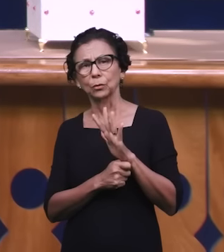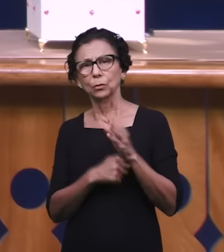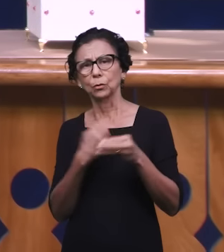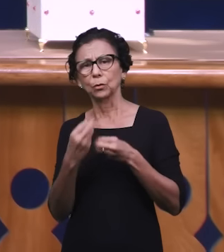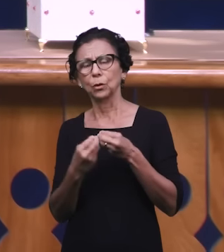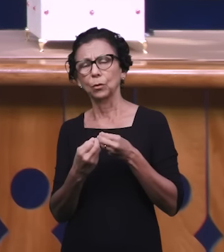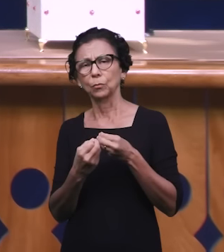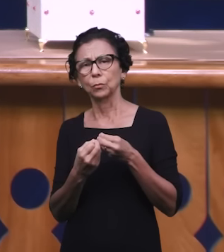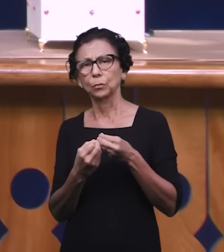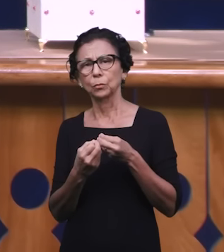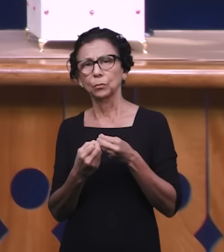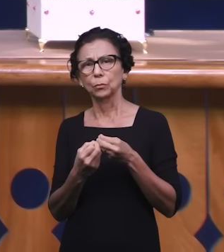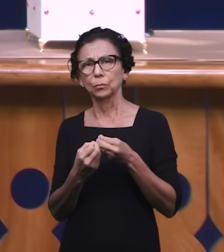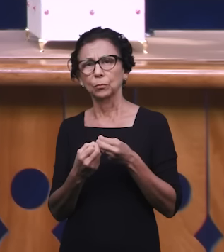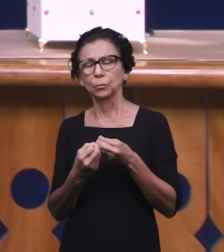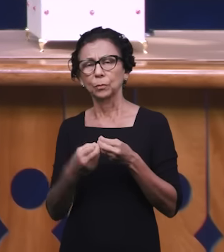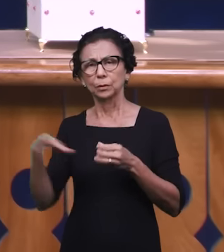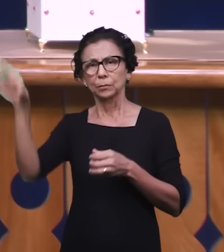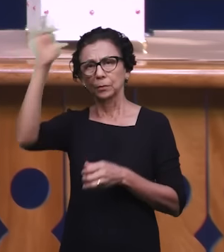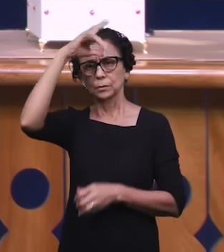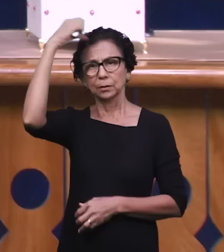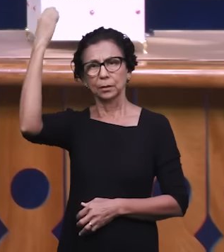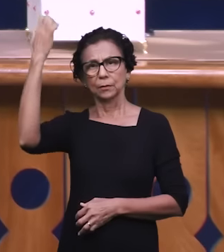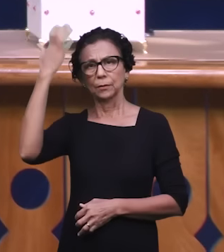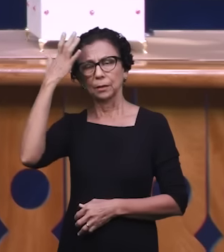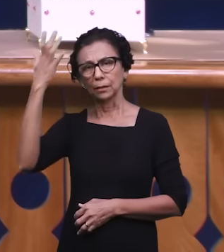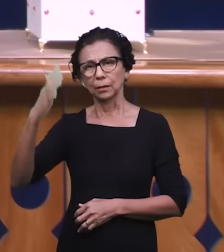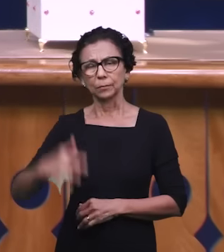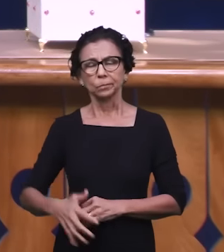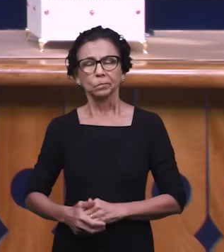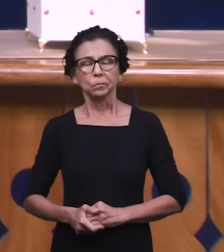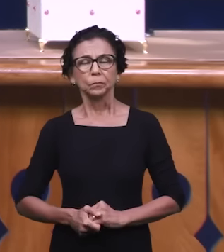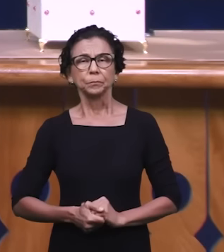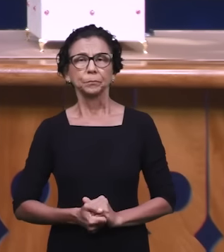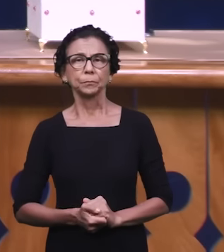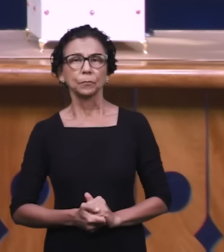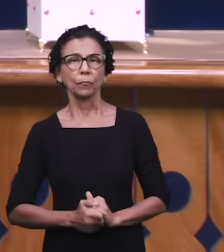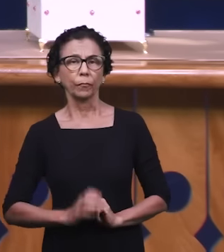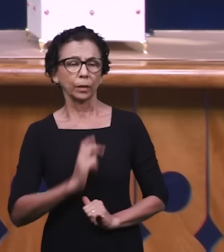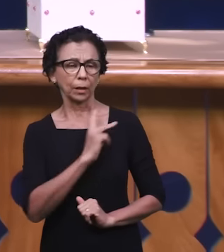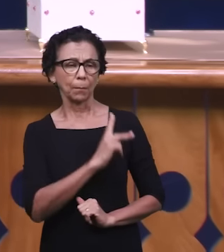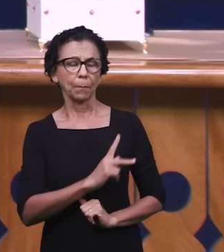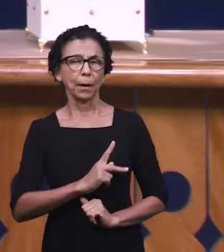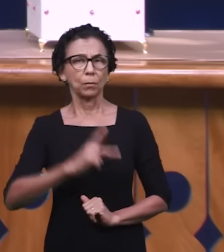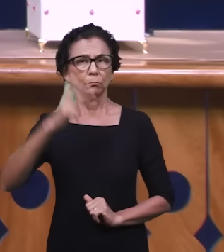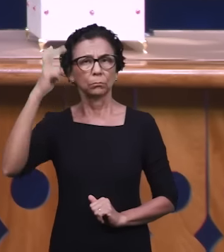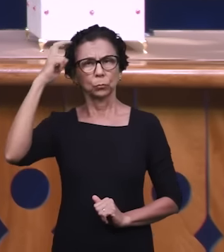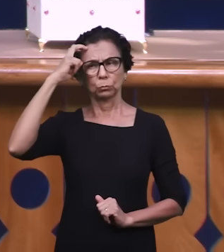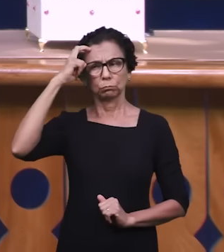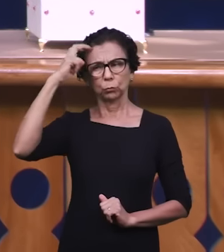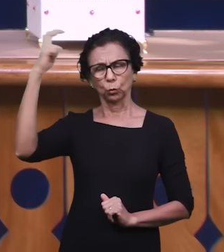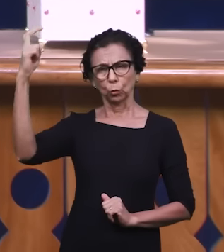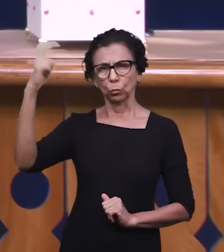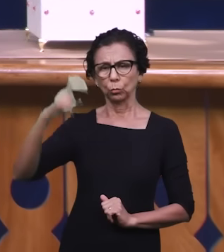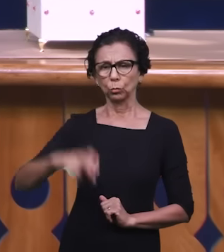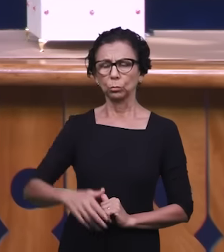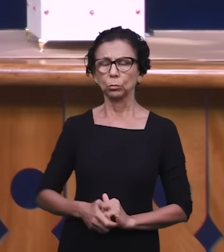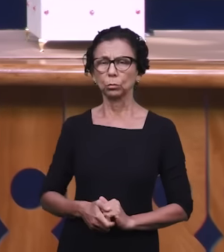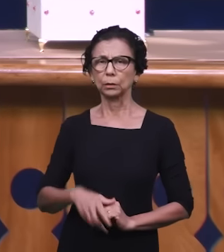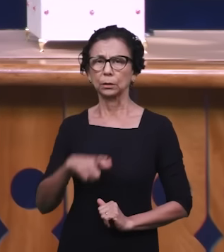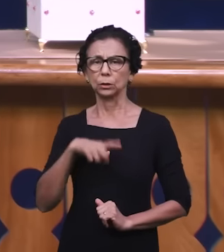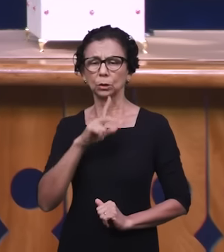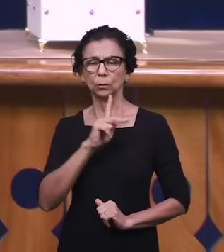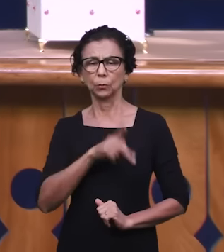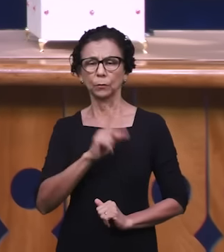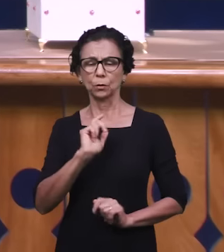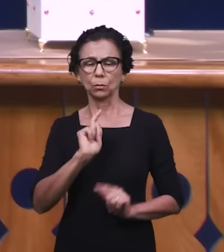extraordinário, né? Era fariseu, hebreu de hebreus, educado aos pés de Gamaliel, com um conhecimento bíblico,